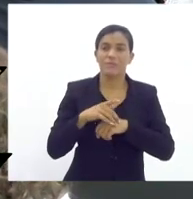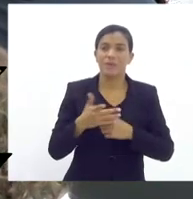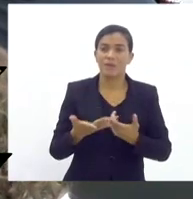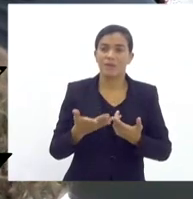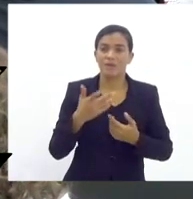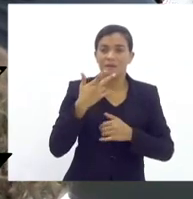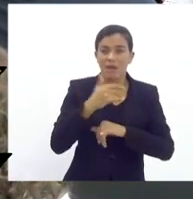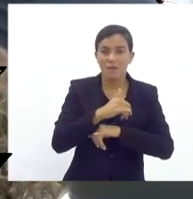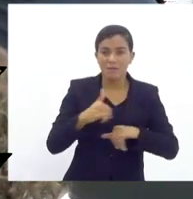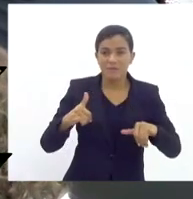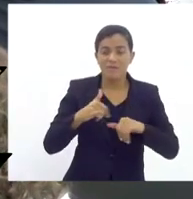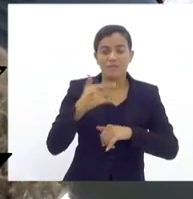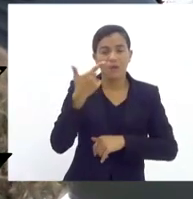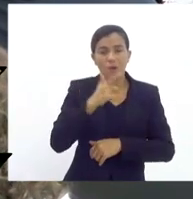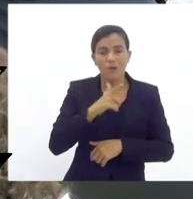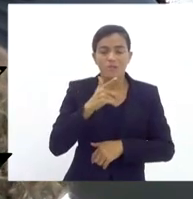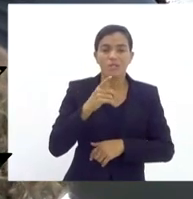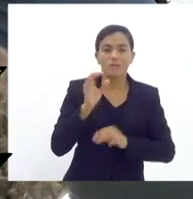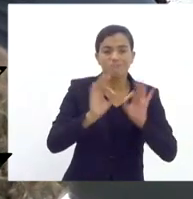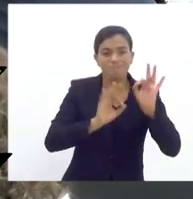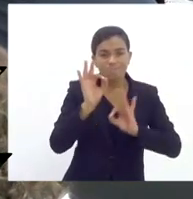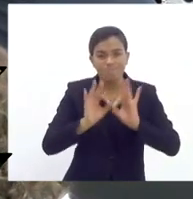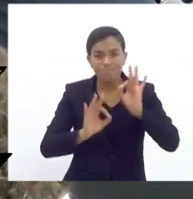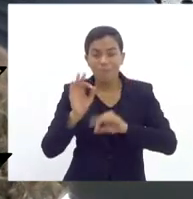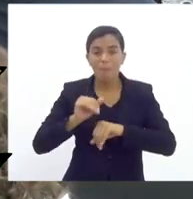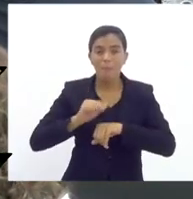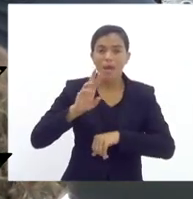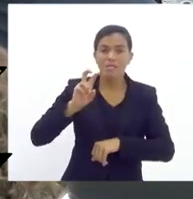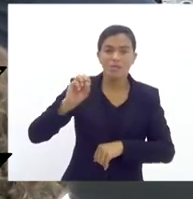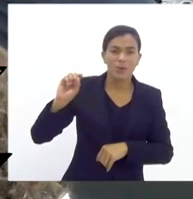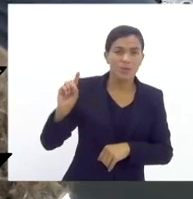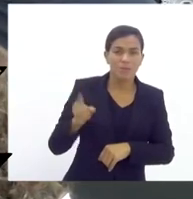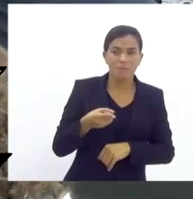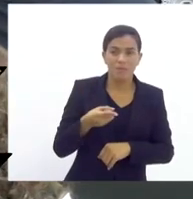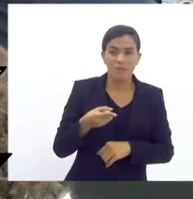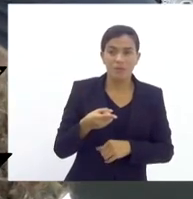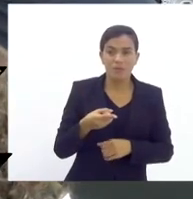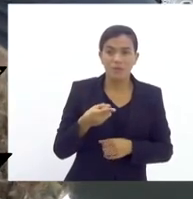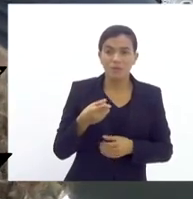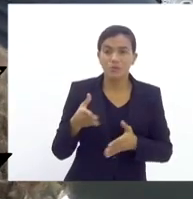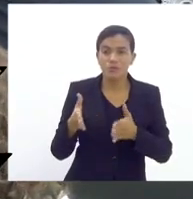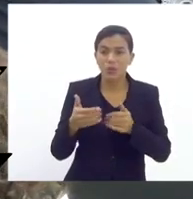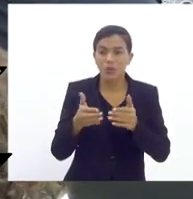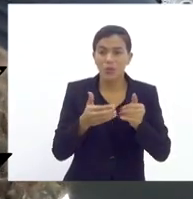e a gente conseguir fazer análise de mais de 50 mil solicitações